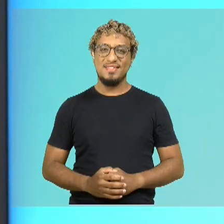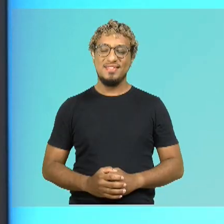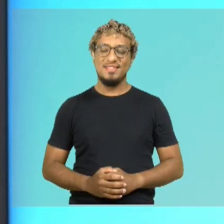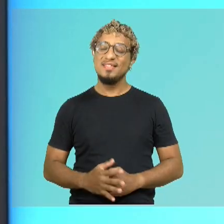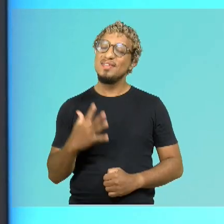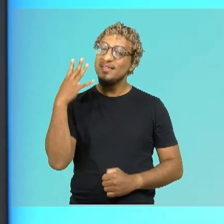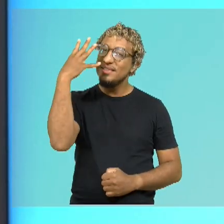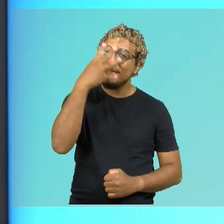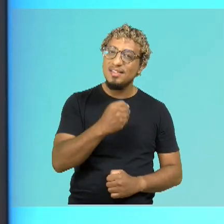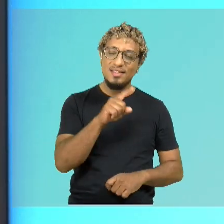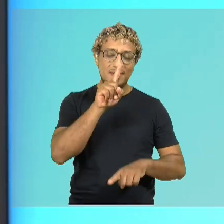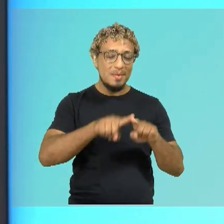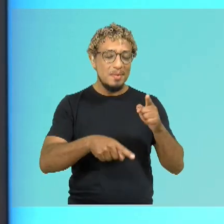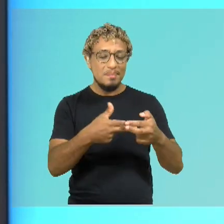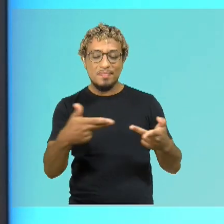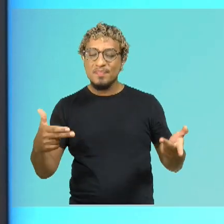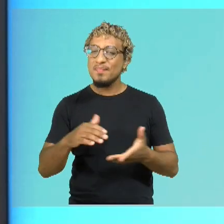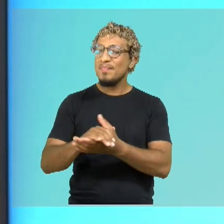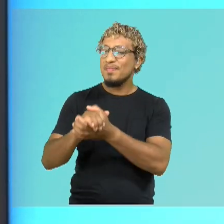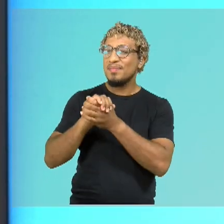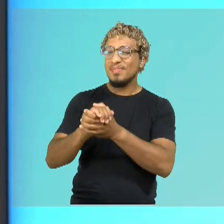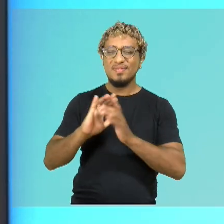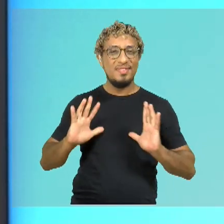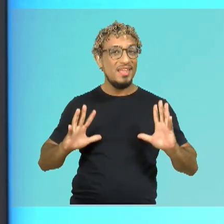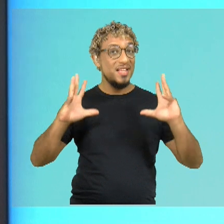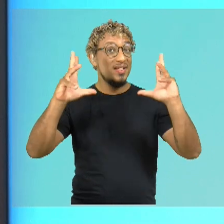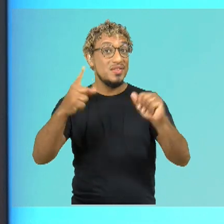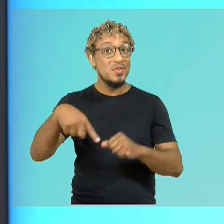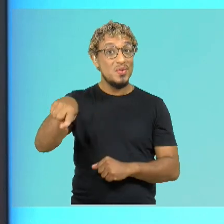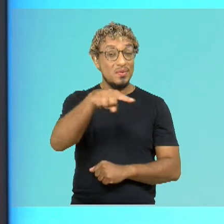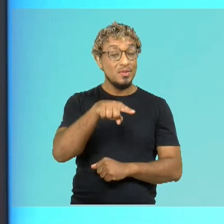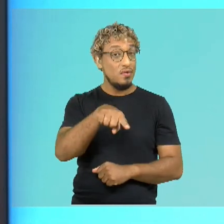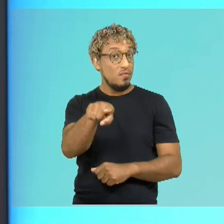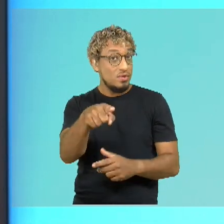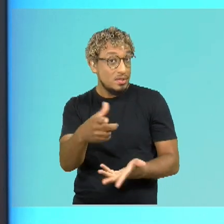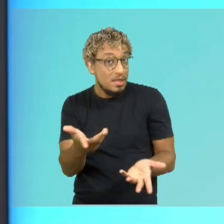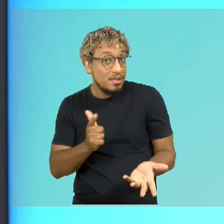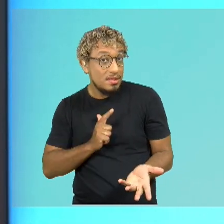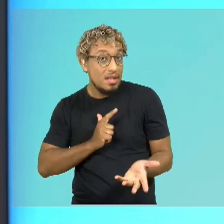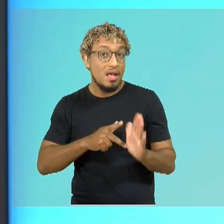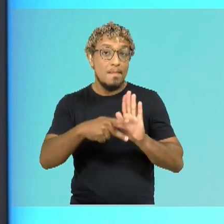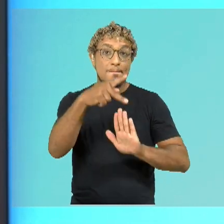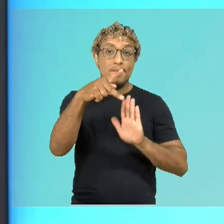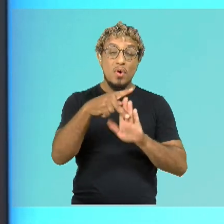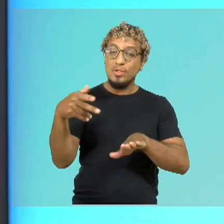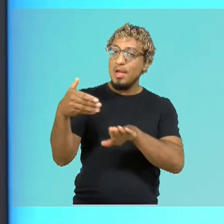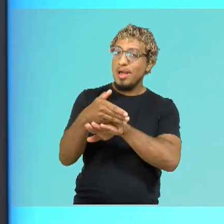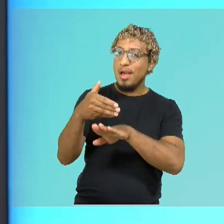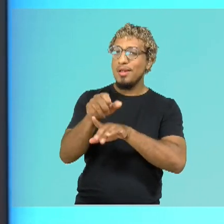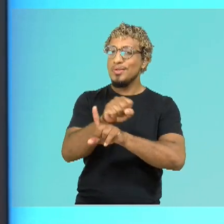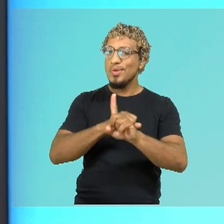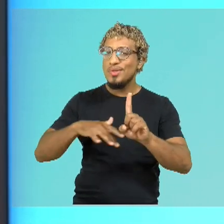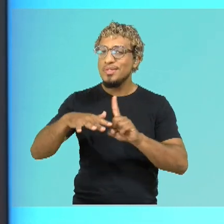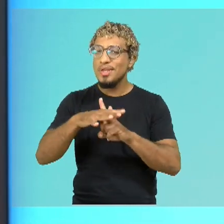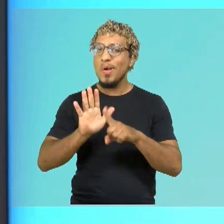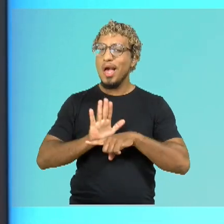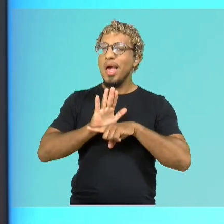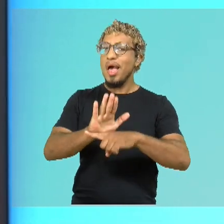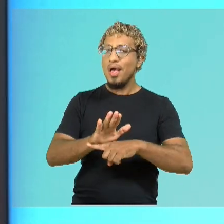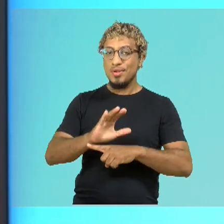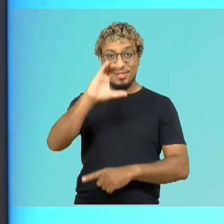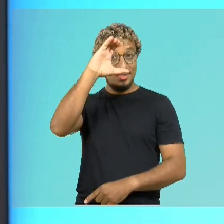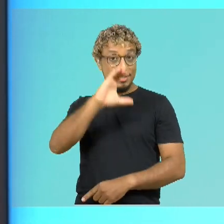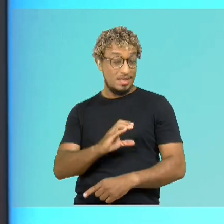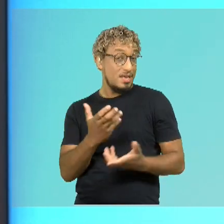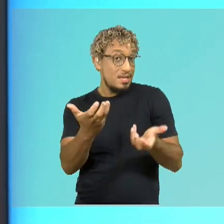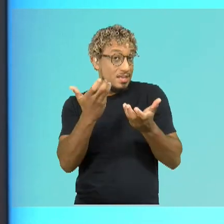Belos produtos, parabéns a todos os envolvidos. E se você participa de algum projeto que ajude a promover a cidadania e quer exibir